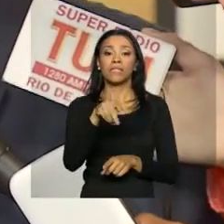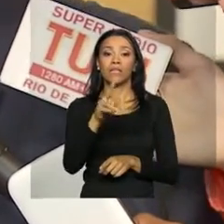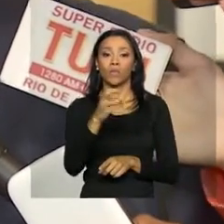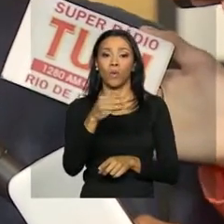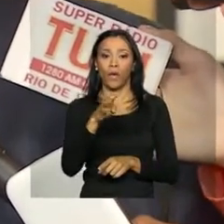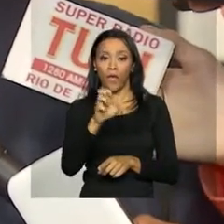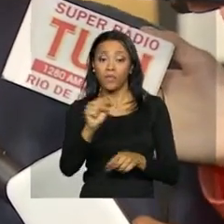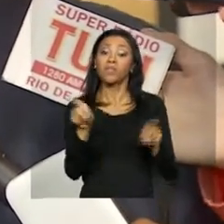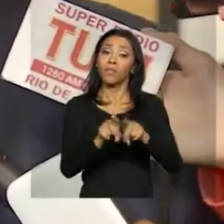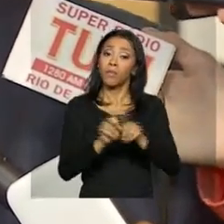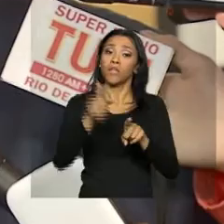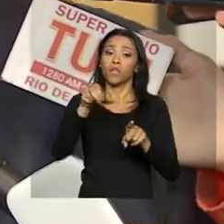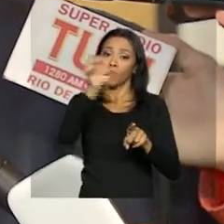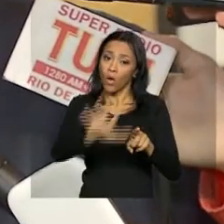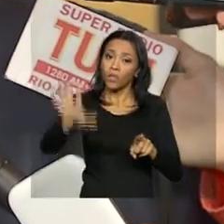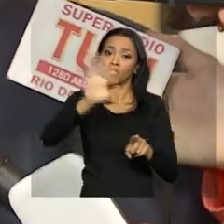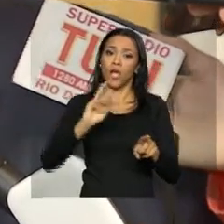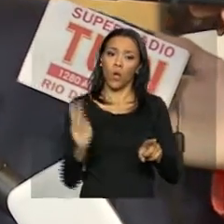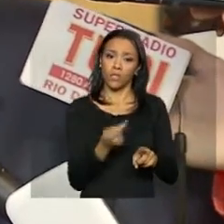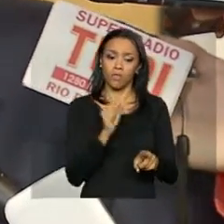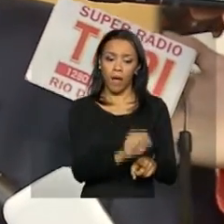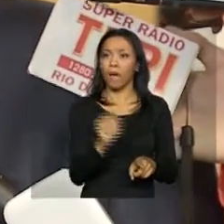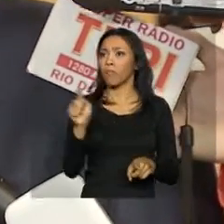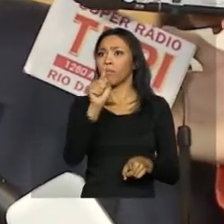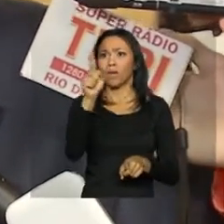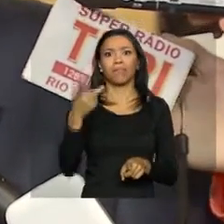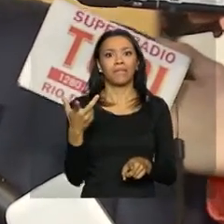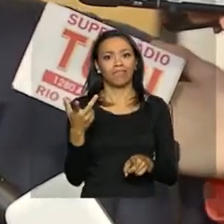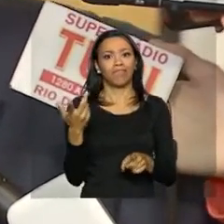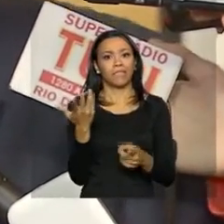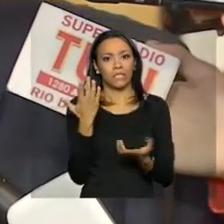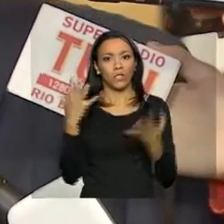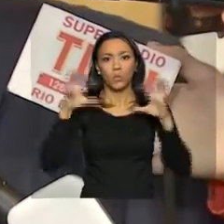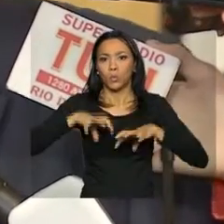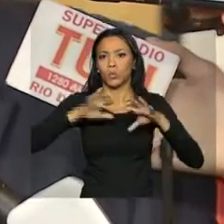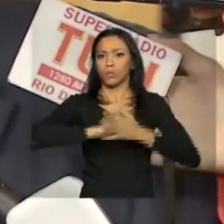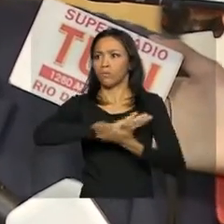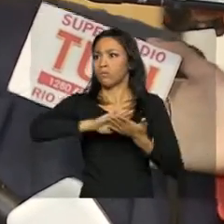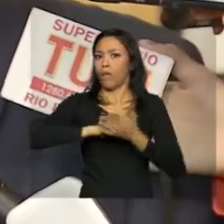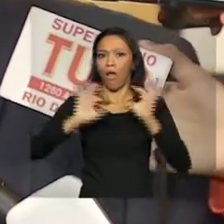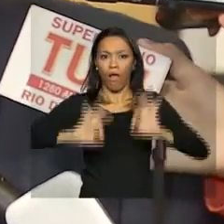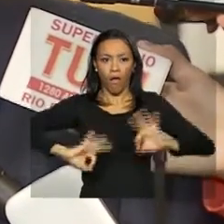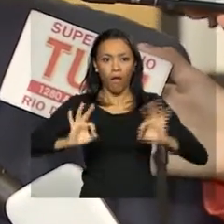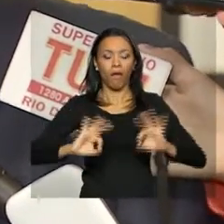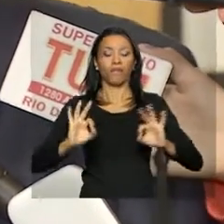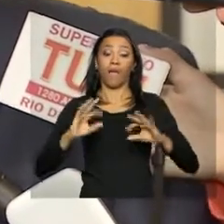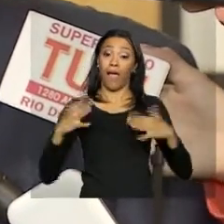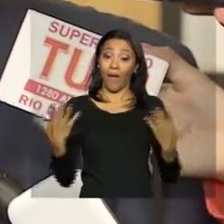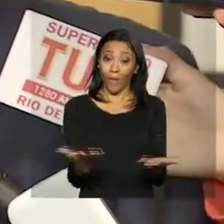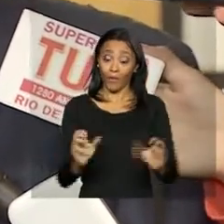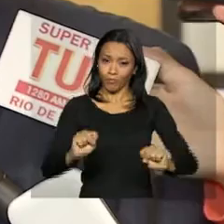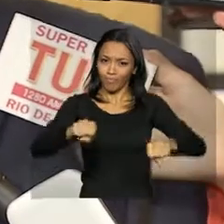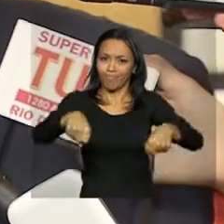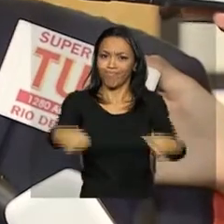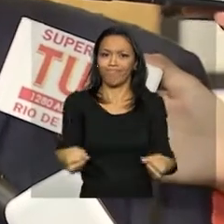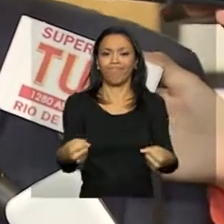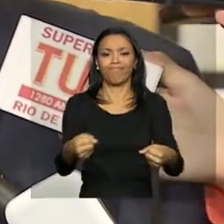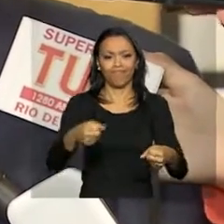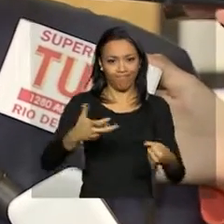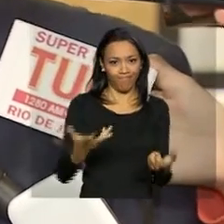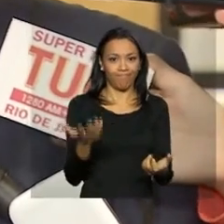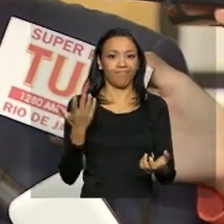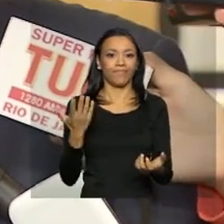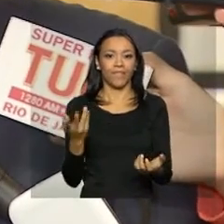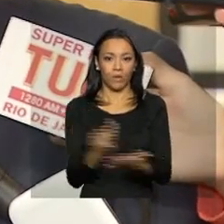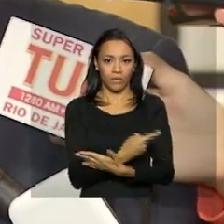nordeste que nós estamos saindo de um ciclo muito longo de seca e de grande estiagem na região do